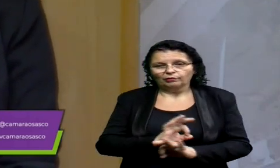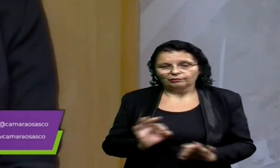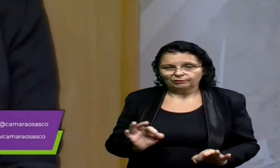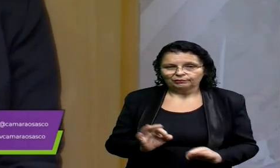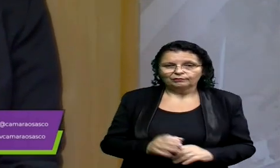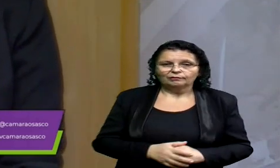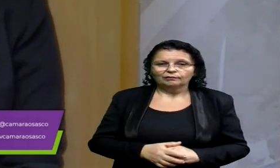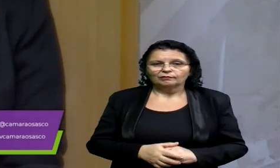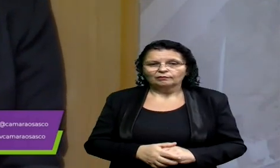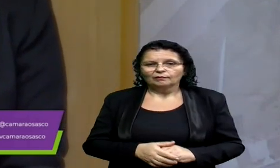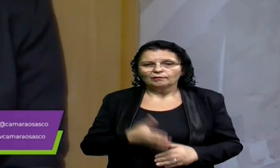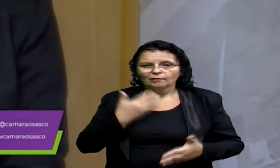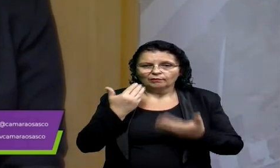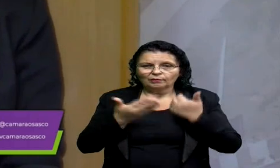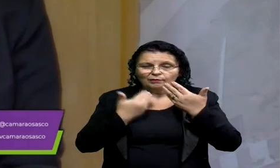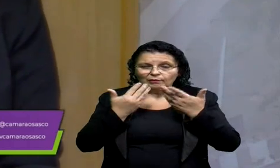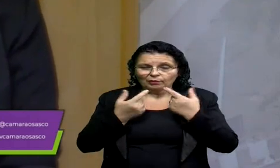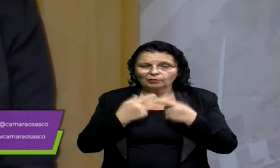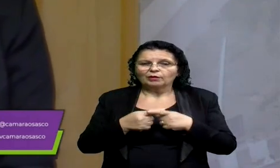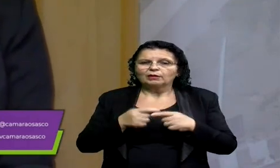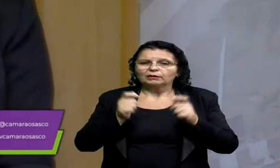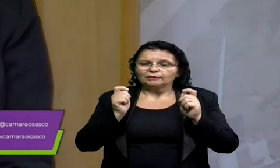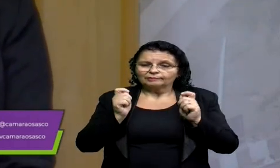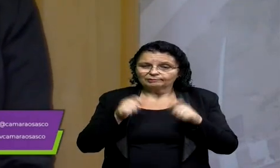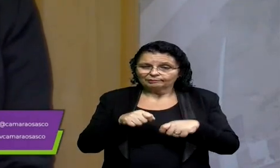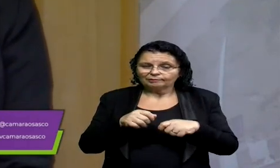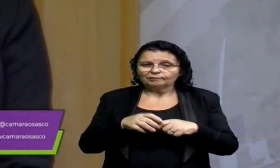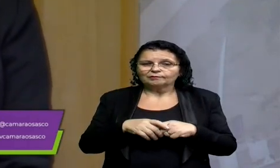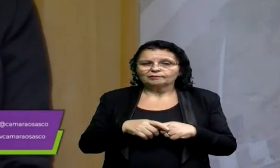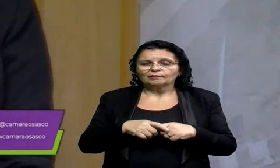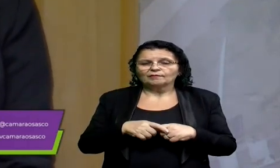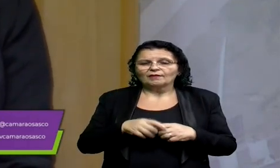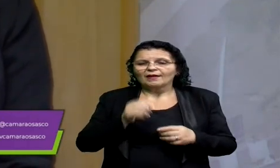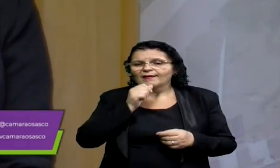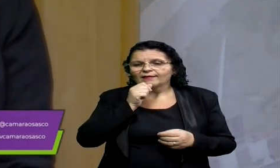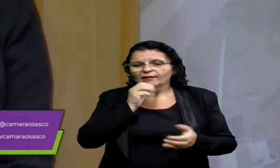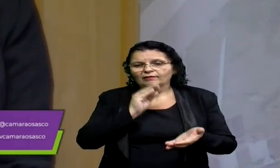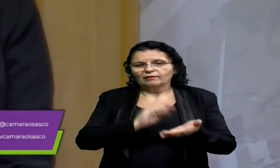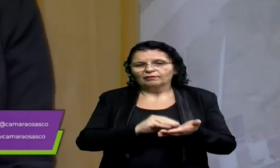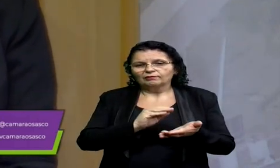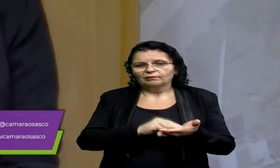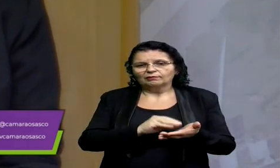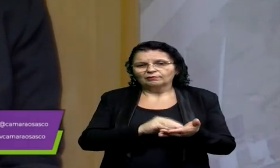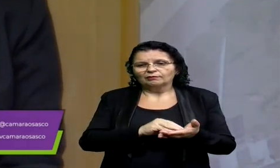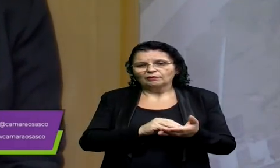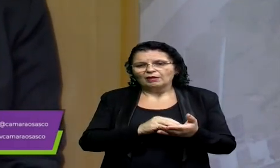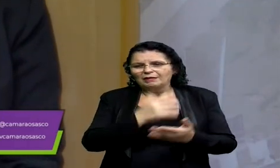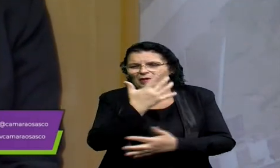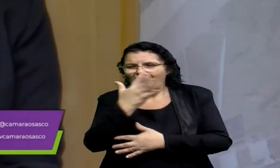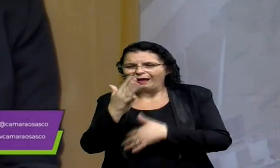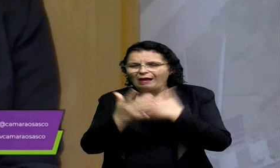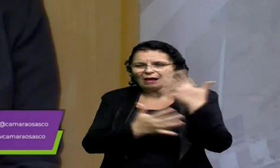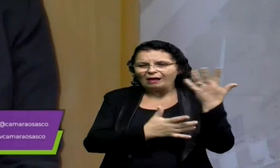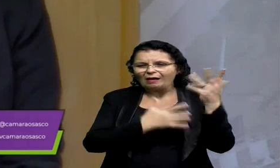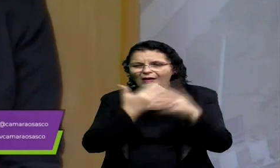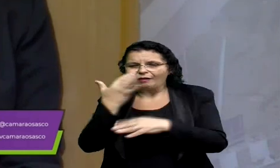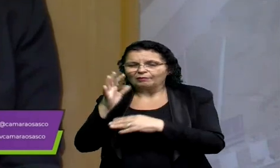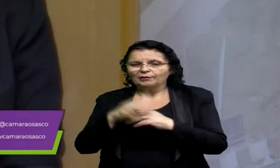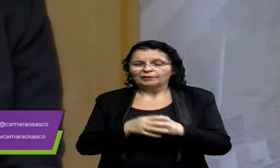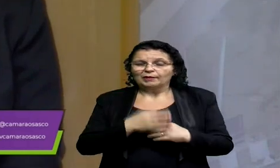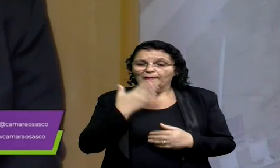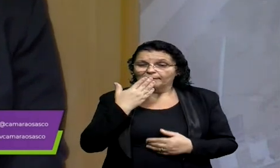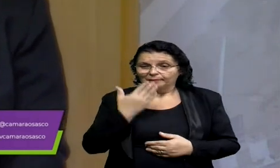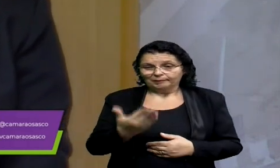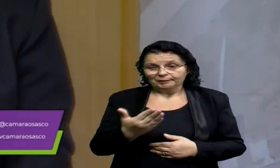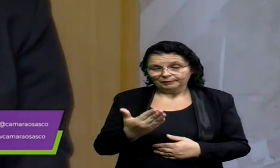Então já melhorou bastante consideravelmente mas eh ainda tem assim ainda tem muito mato e o que que eu eu vi eu fiz uma